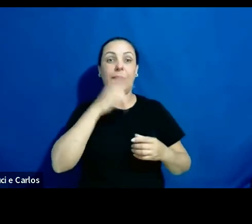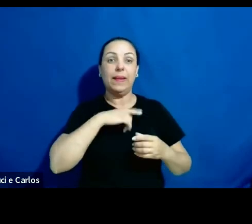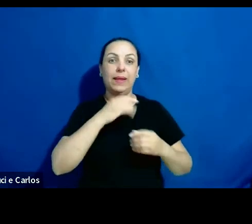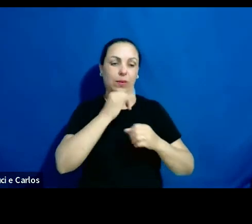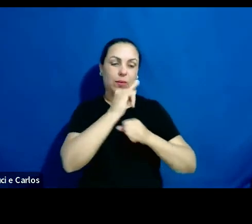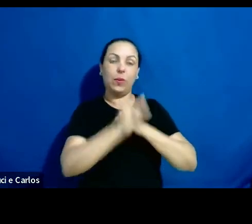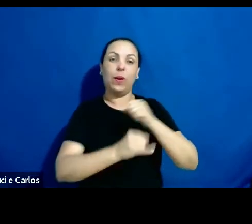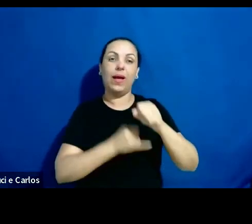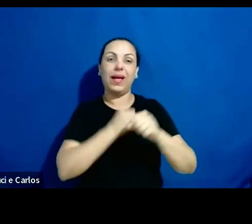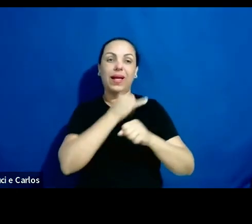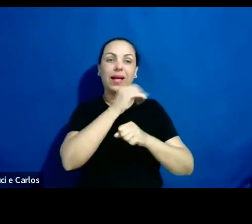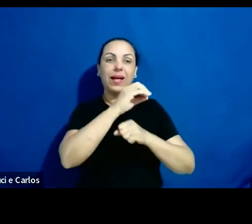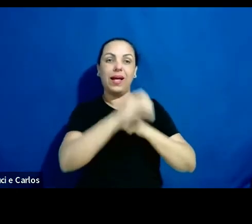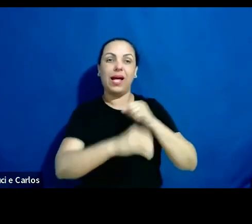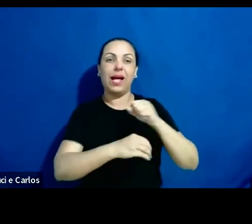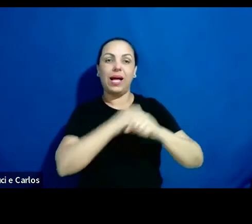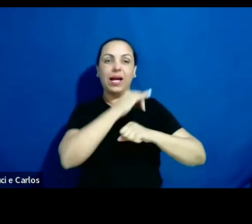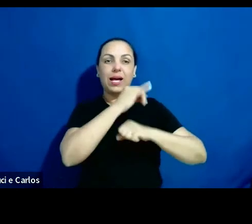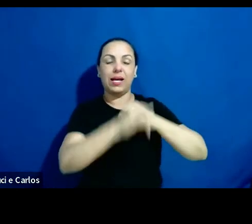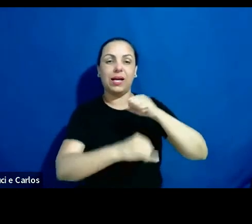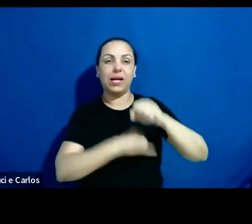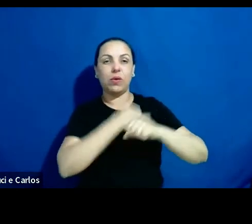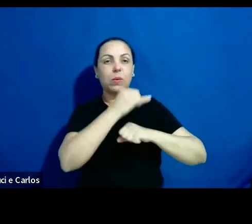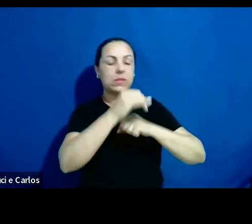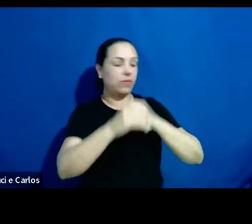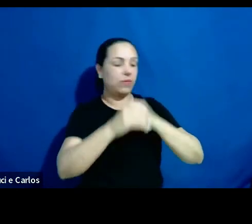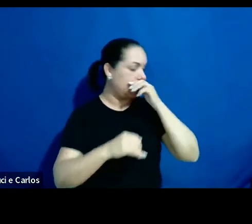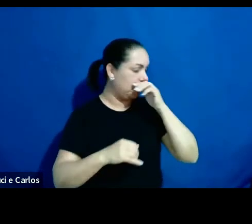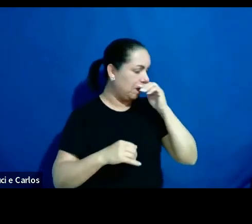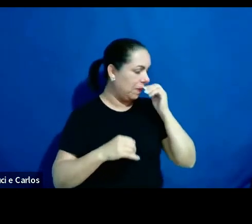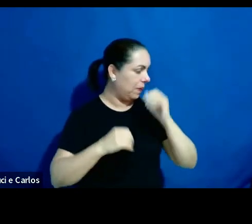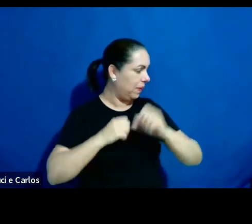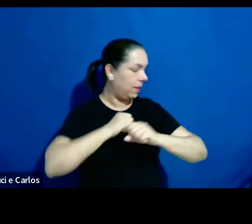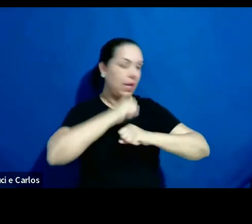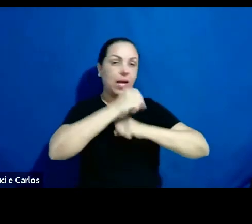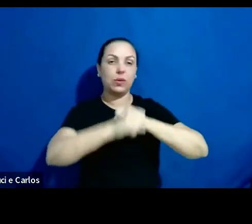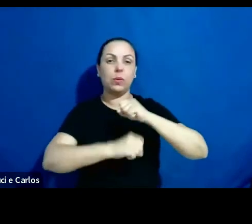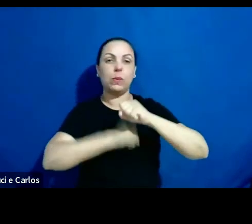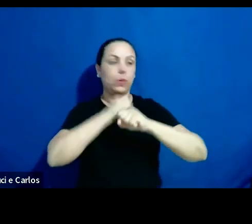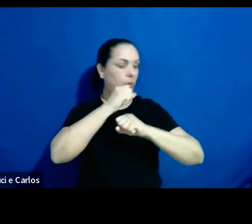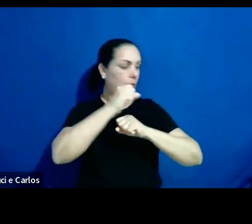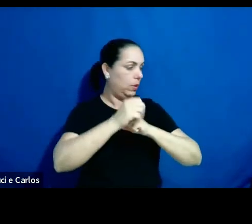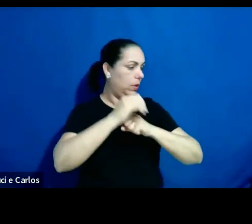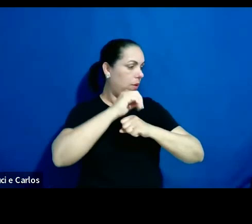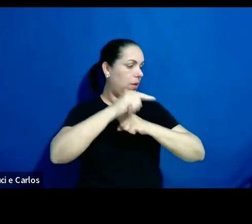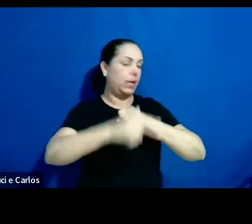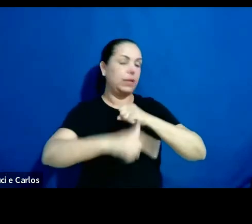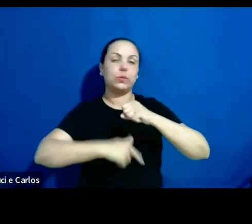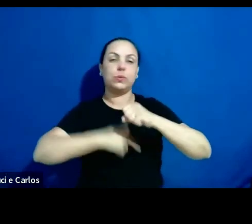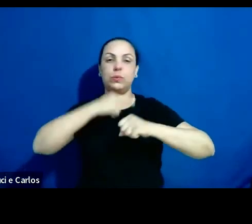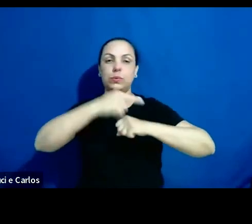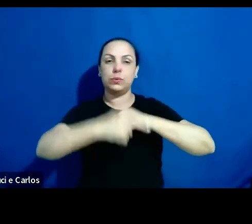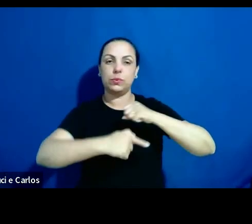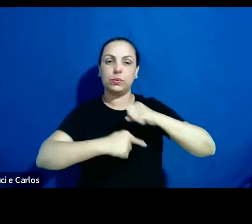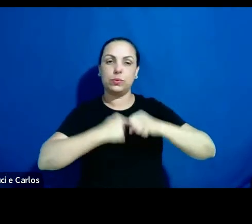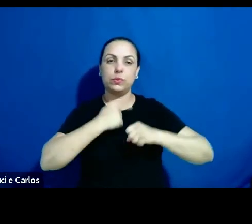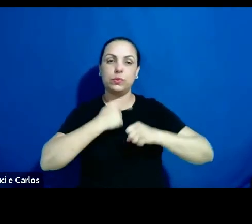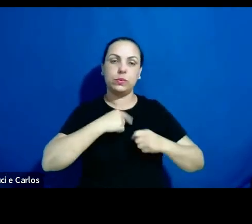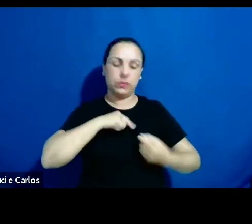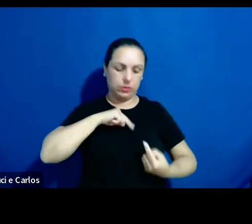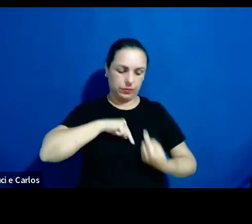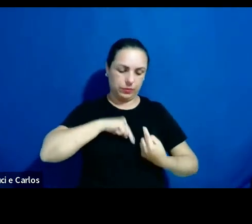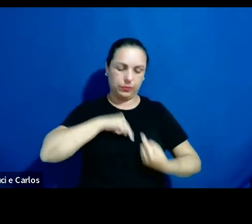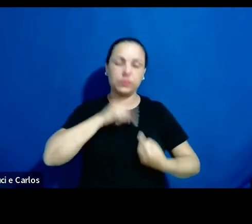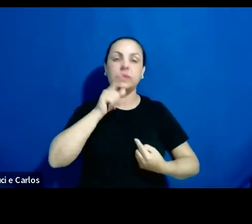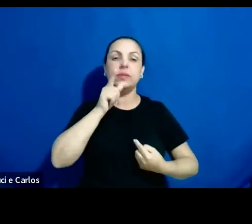recebem, os ventrículos, que ficam embaixo, distribuem. O átrio direito recebe o sangue rico em